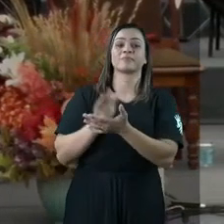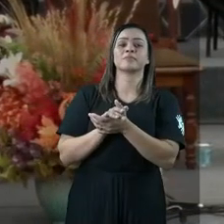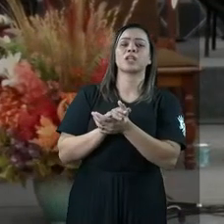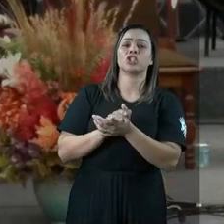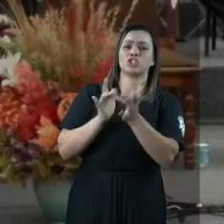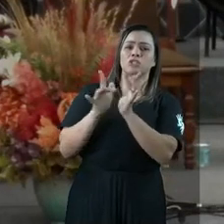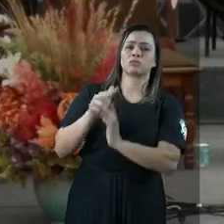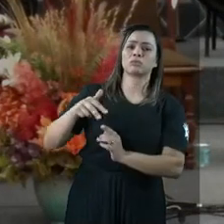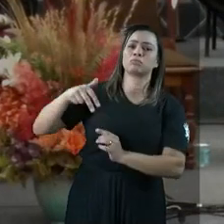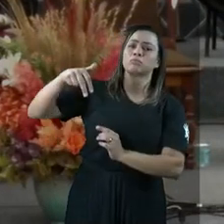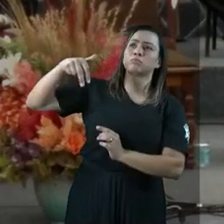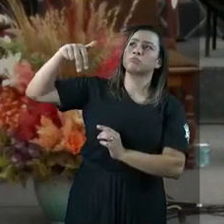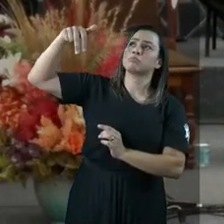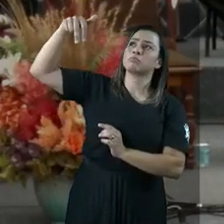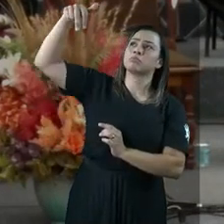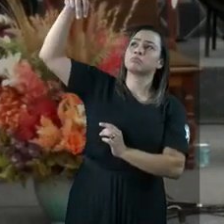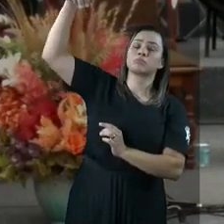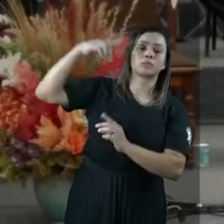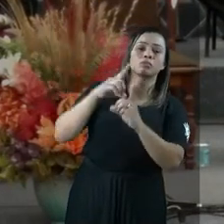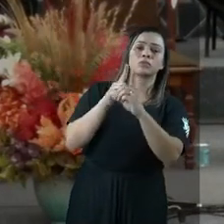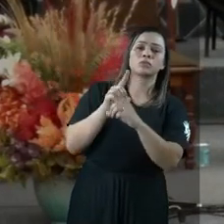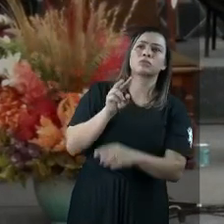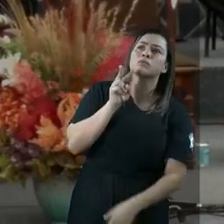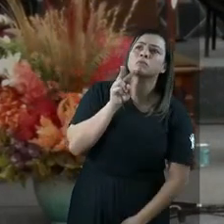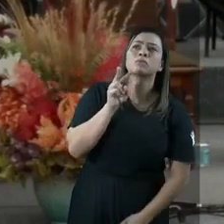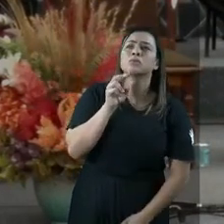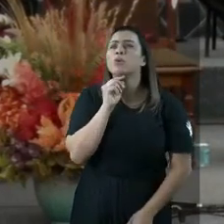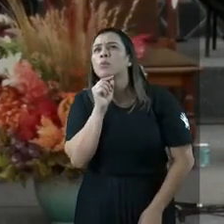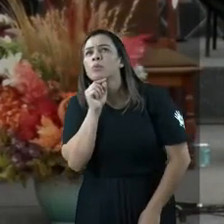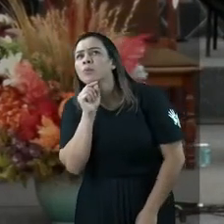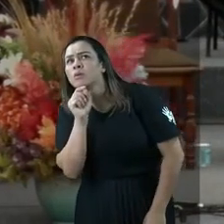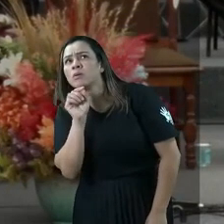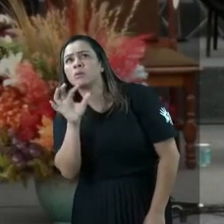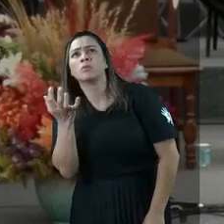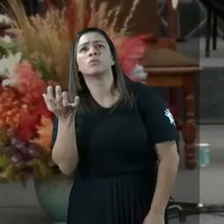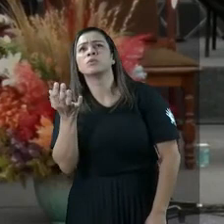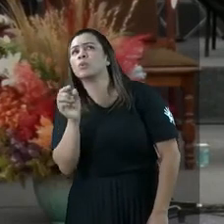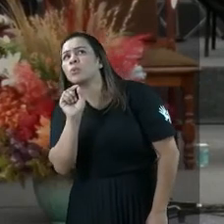ué, de quem nunca frequentou os cultos de Pentecoste na De Perus, assim ó.